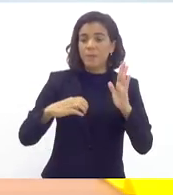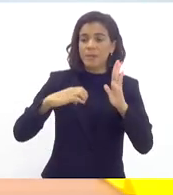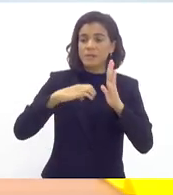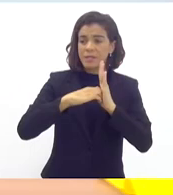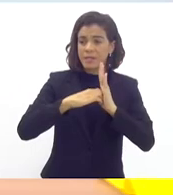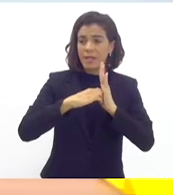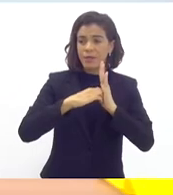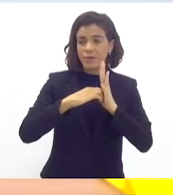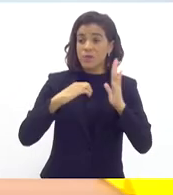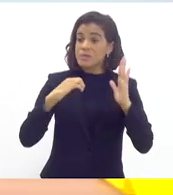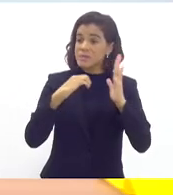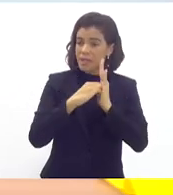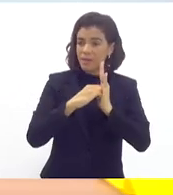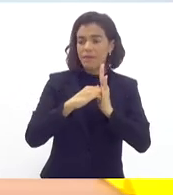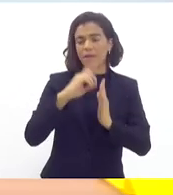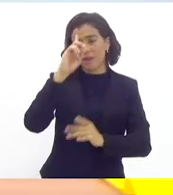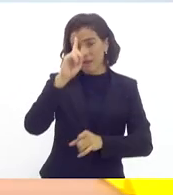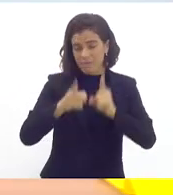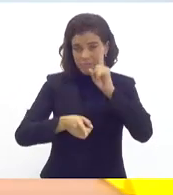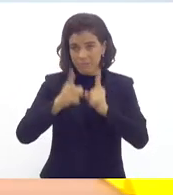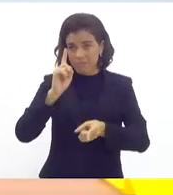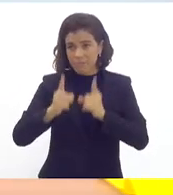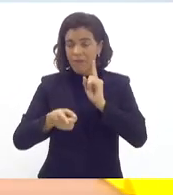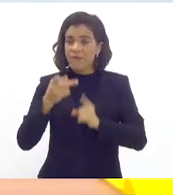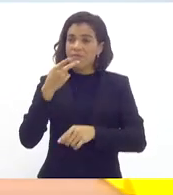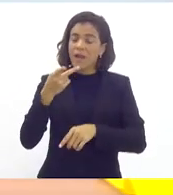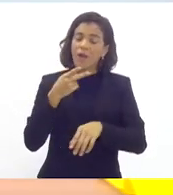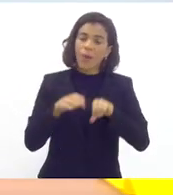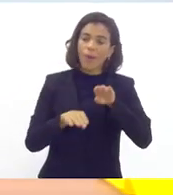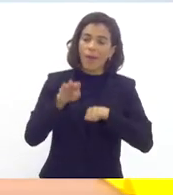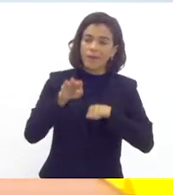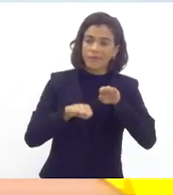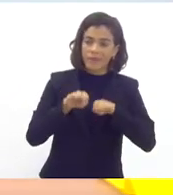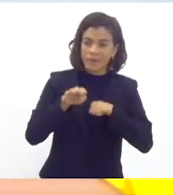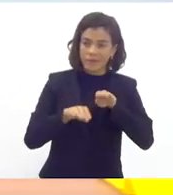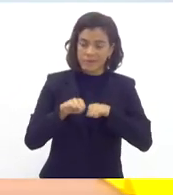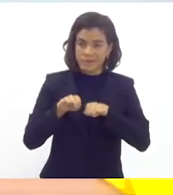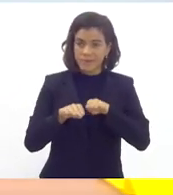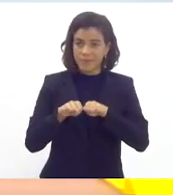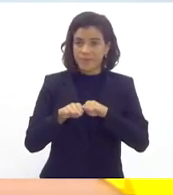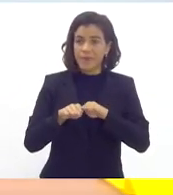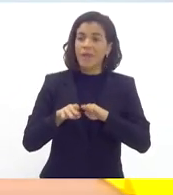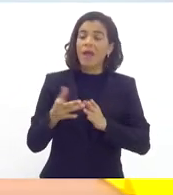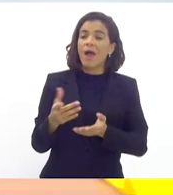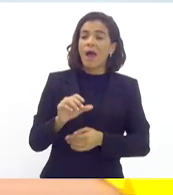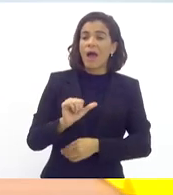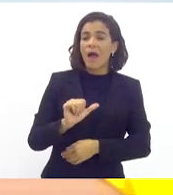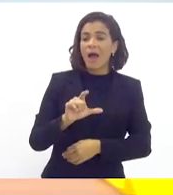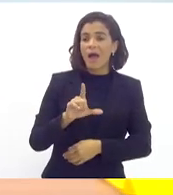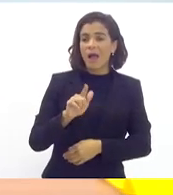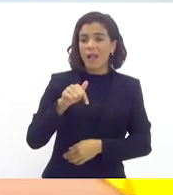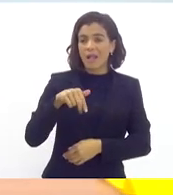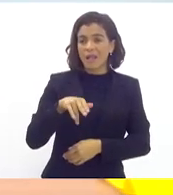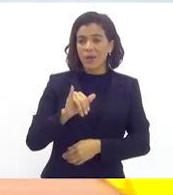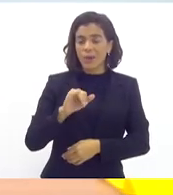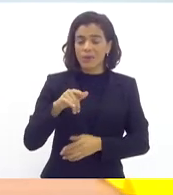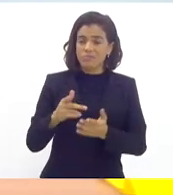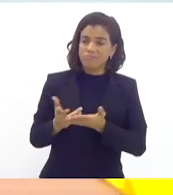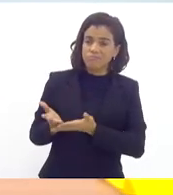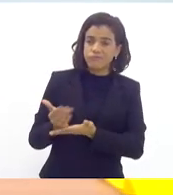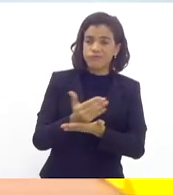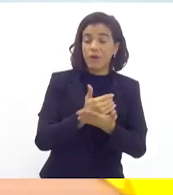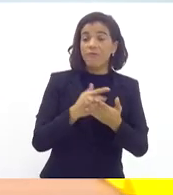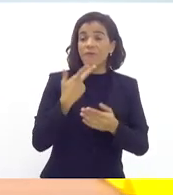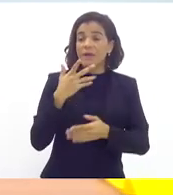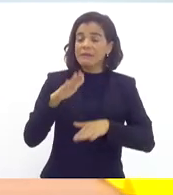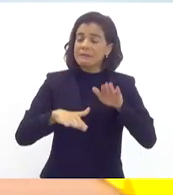o Senado Federal. O Senado Federal vai dizer qual é essa alíquota de referência. A alíquota vai depender de uma série de fatores. Queria deixar